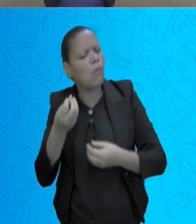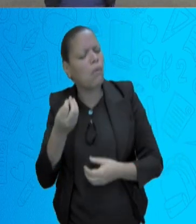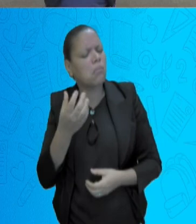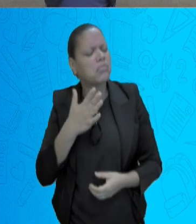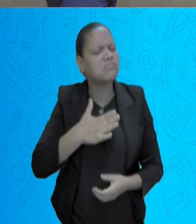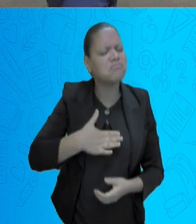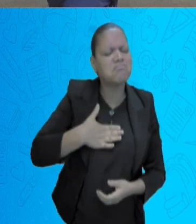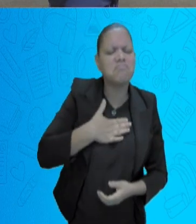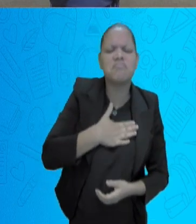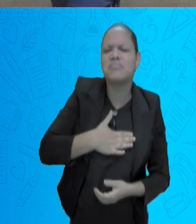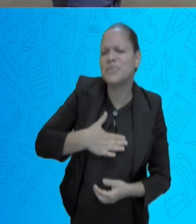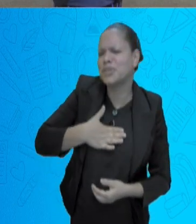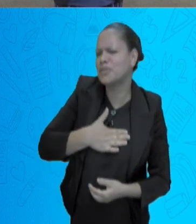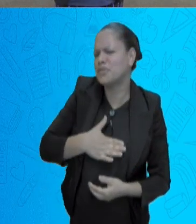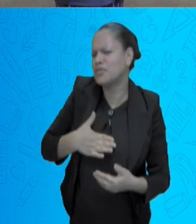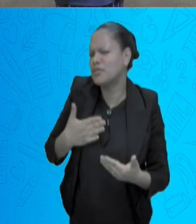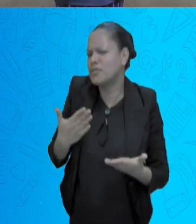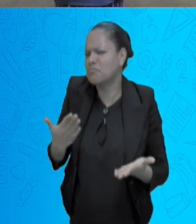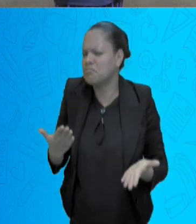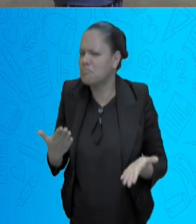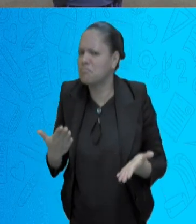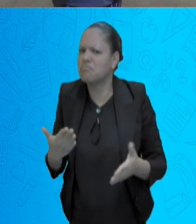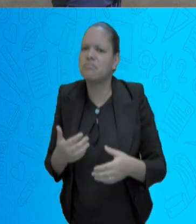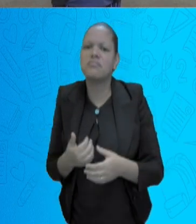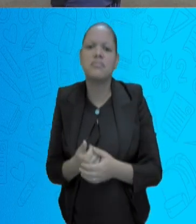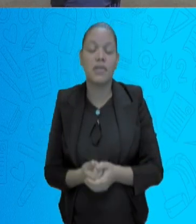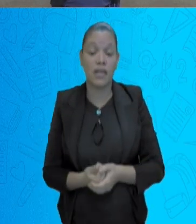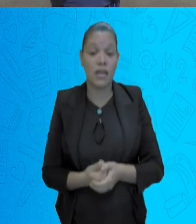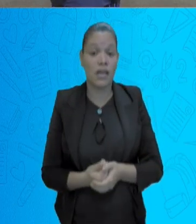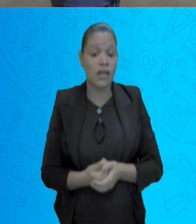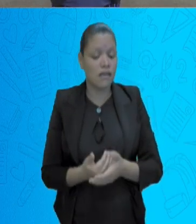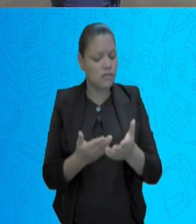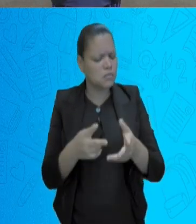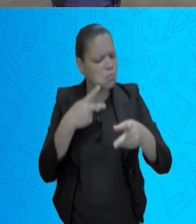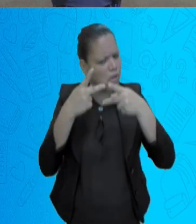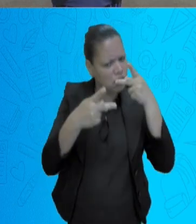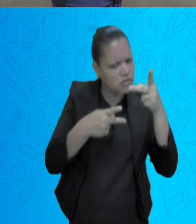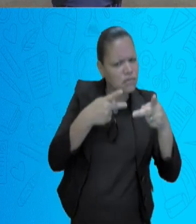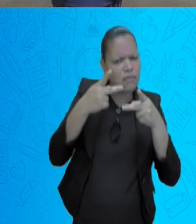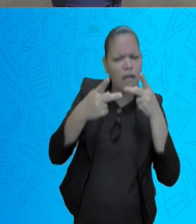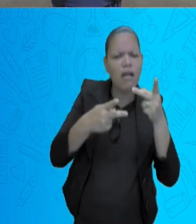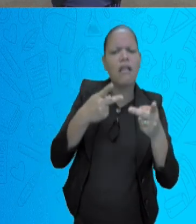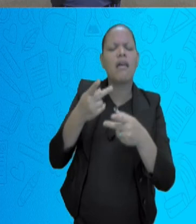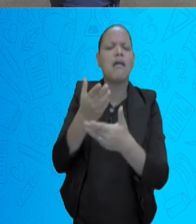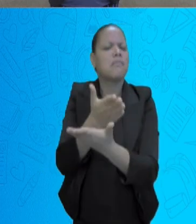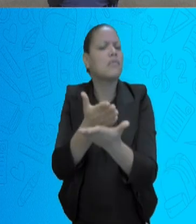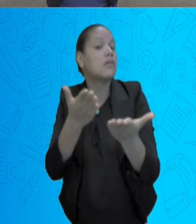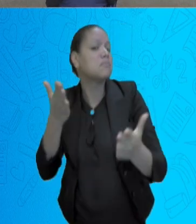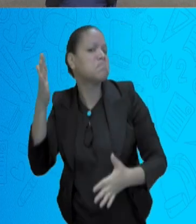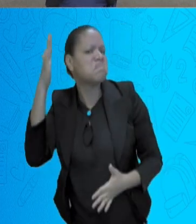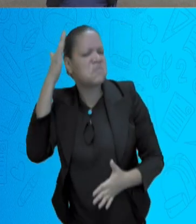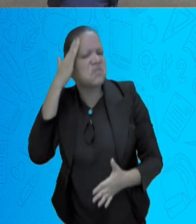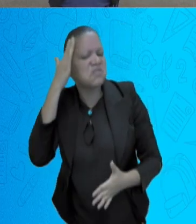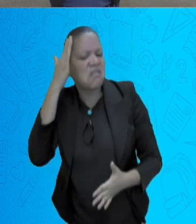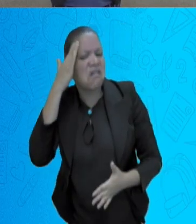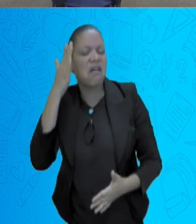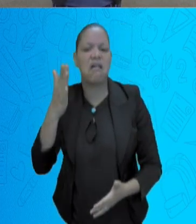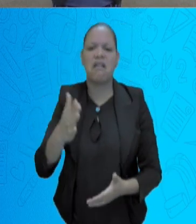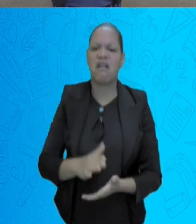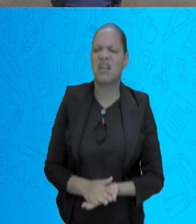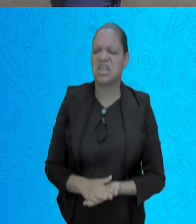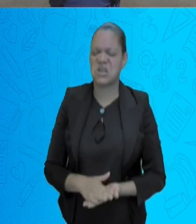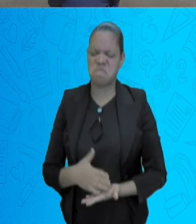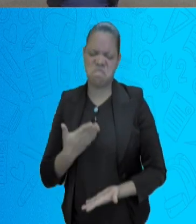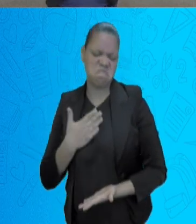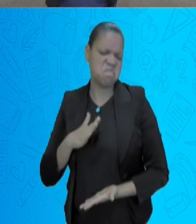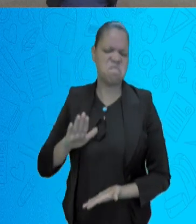concordar, você pode dar a sua opinião também contrária. Não estou gostando, estou achando chato, não estou